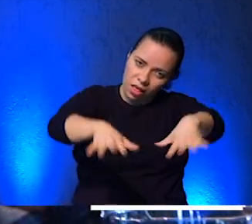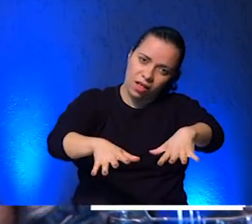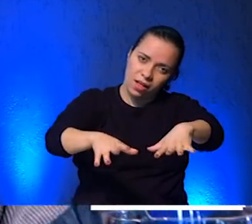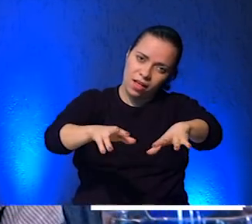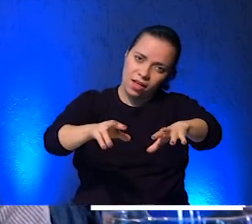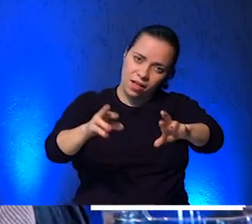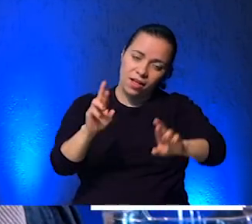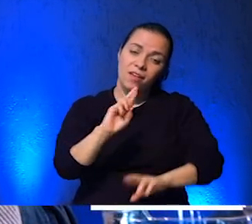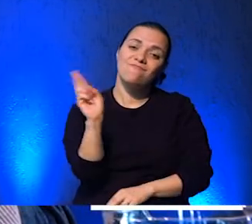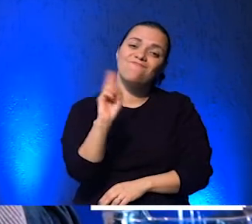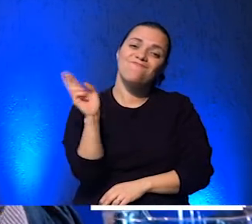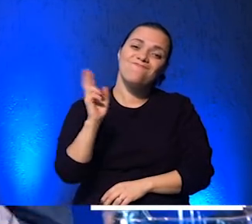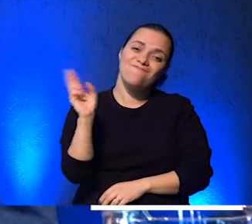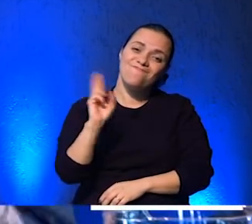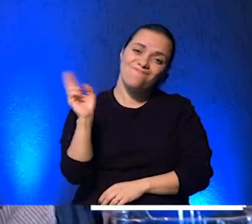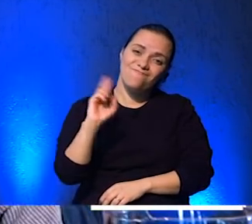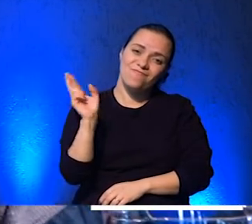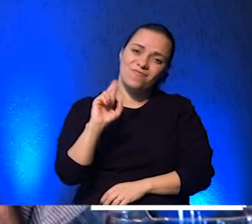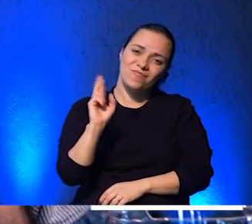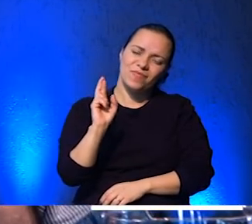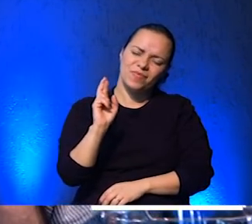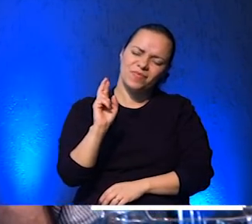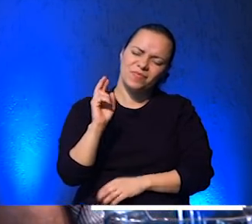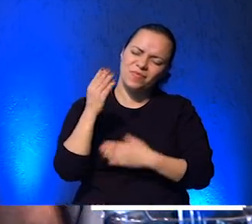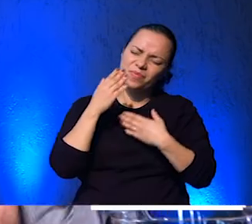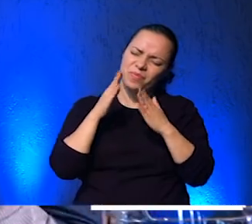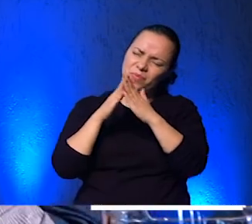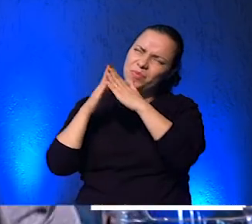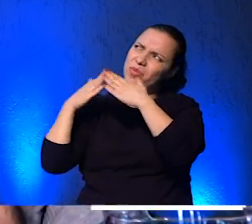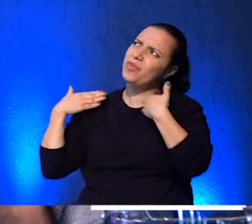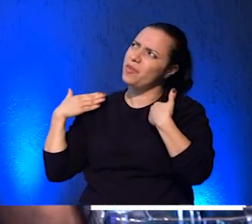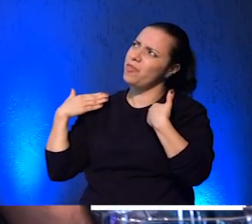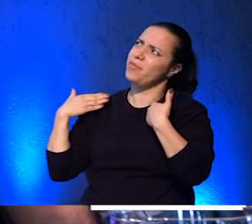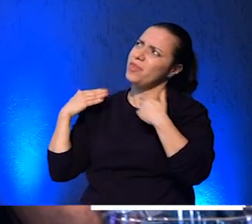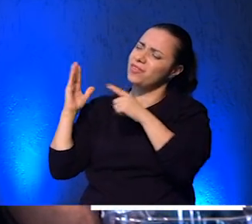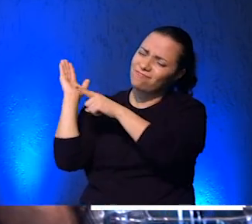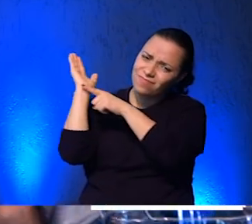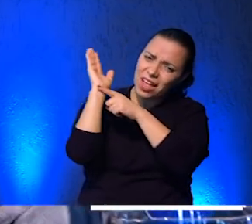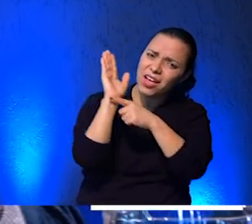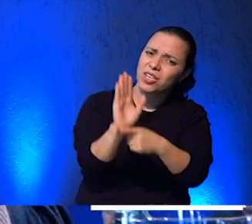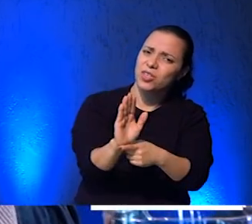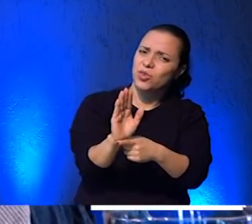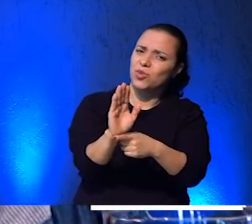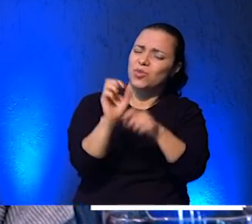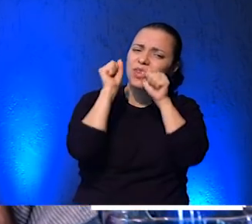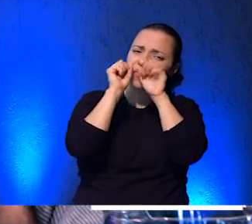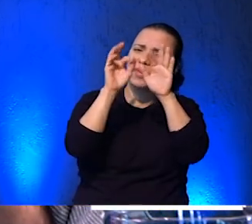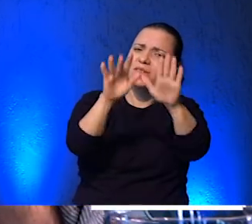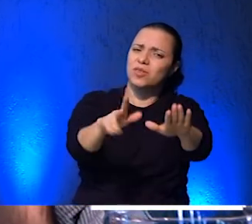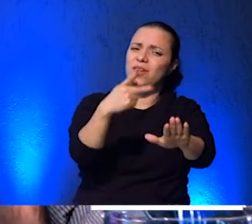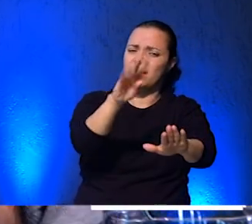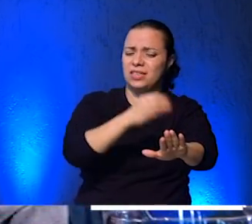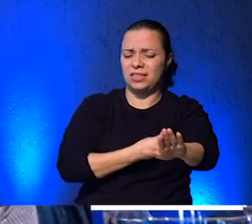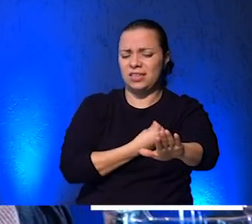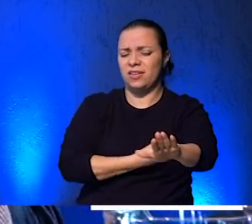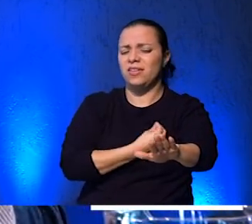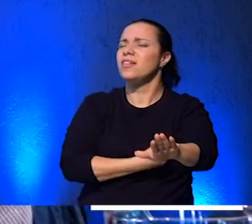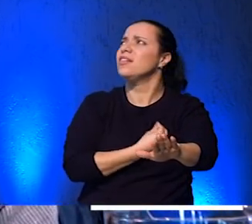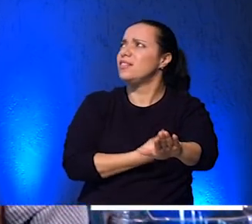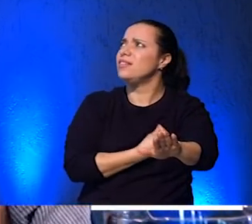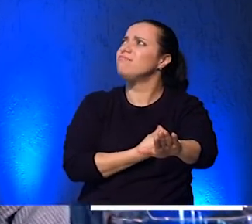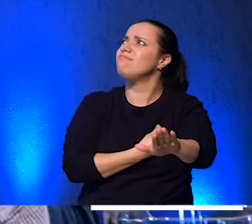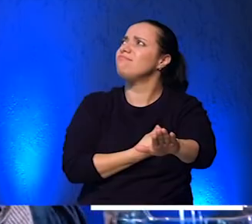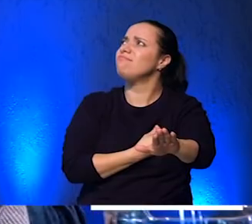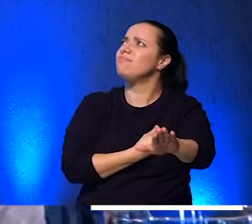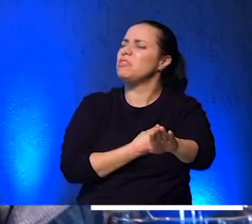ajuda-nos a terça e coração fiel a ti ti ti honra dos dízimos que de honra nas ofertas que de